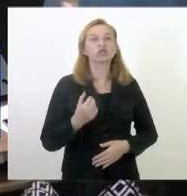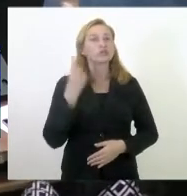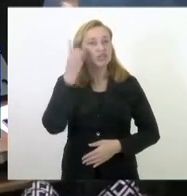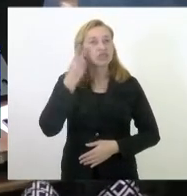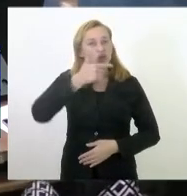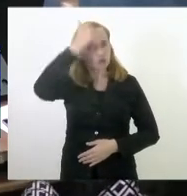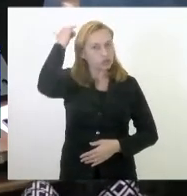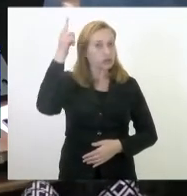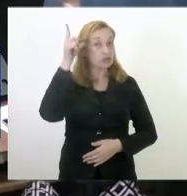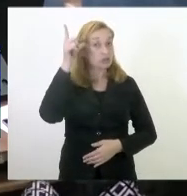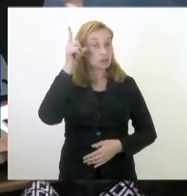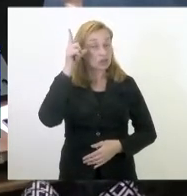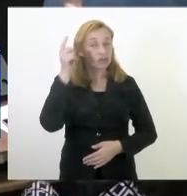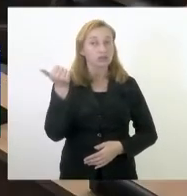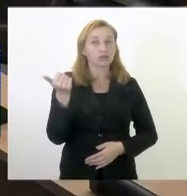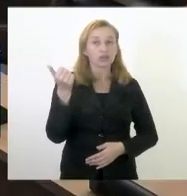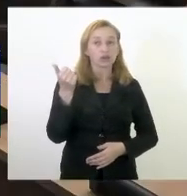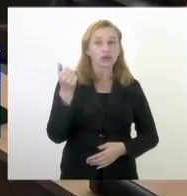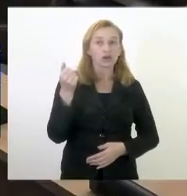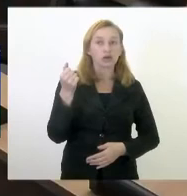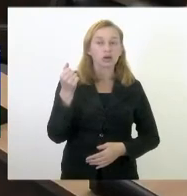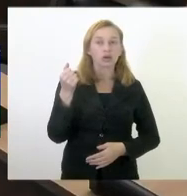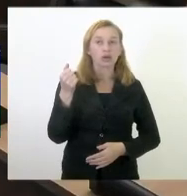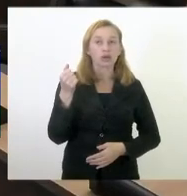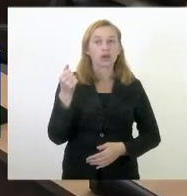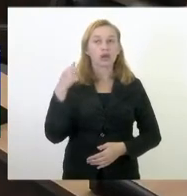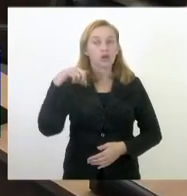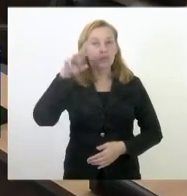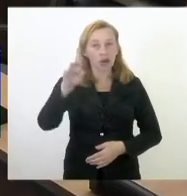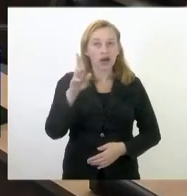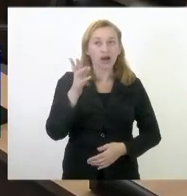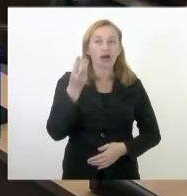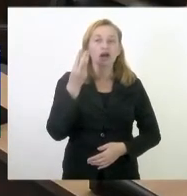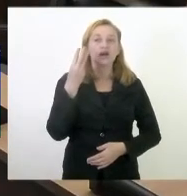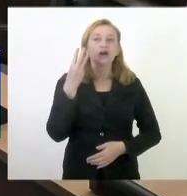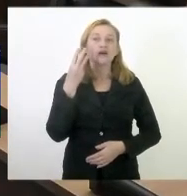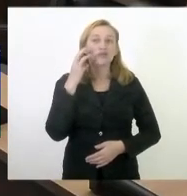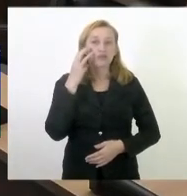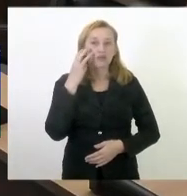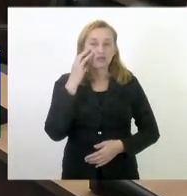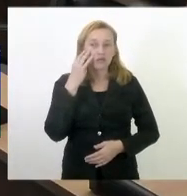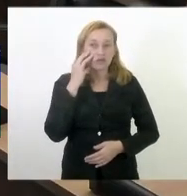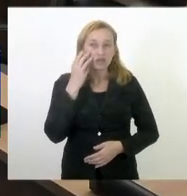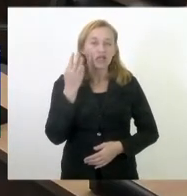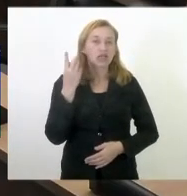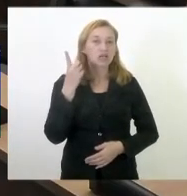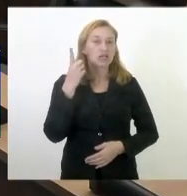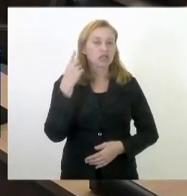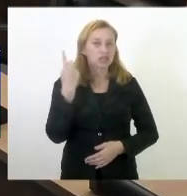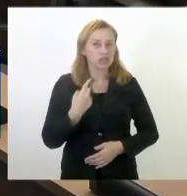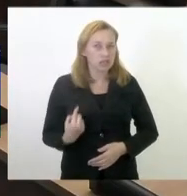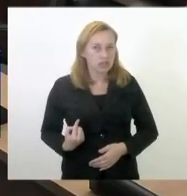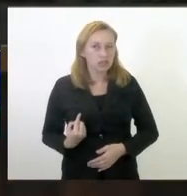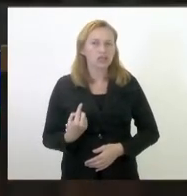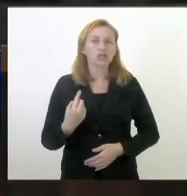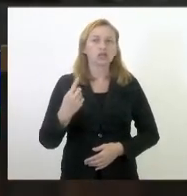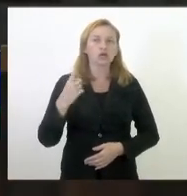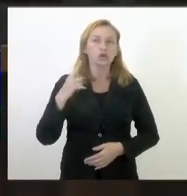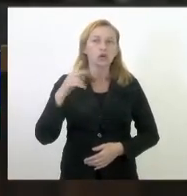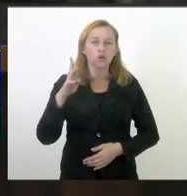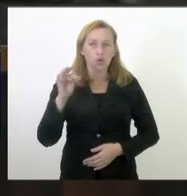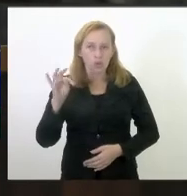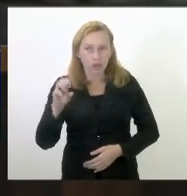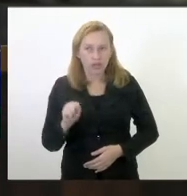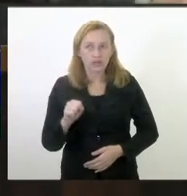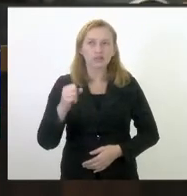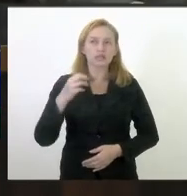Paulo, Lucinha, Eliomar e Valdec. Renata. Dani Monteiro, presidente. Dani Monteiro, Rubem Bontempo,